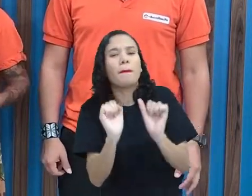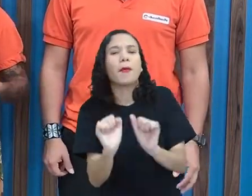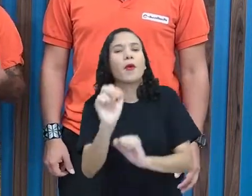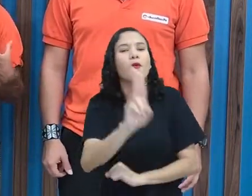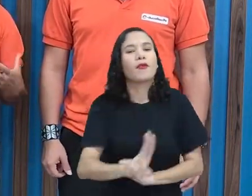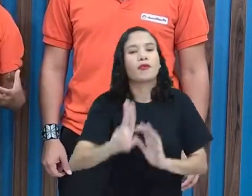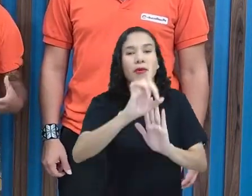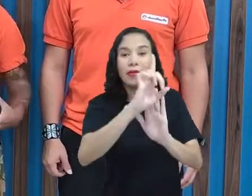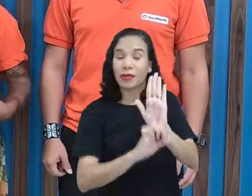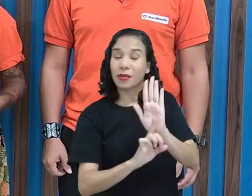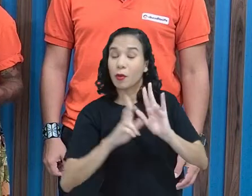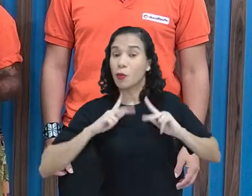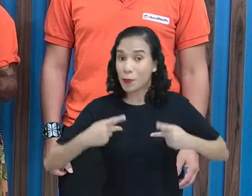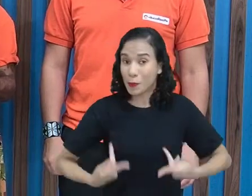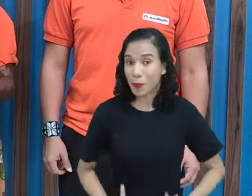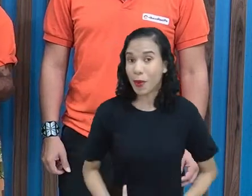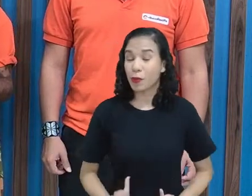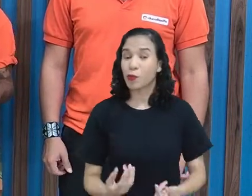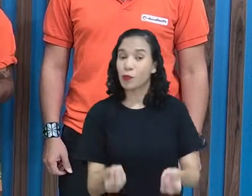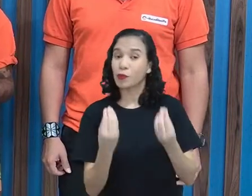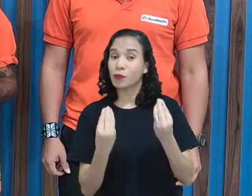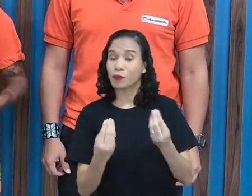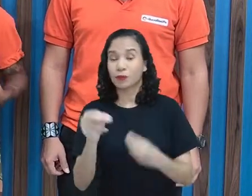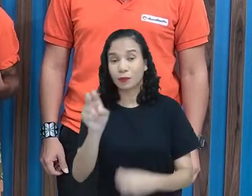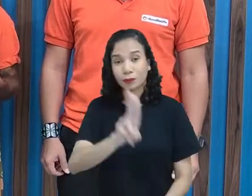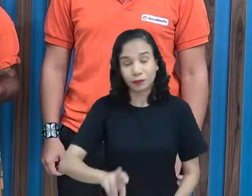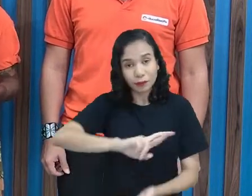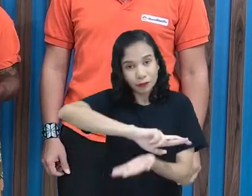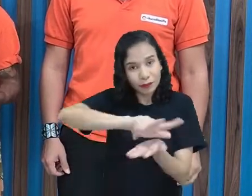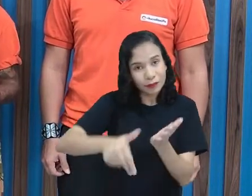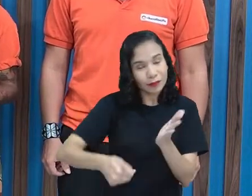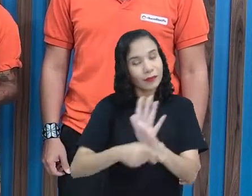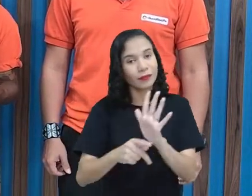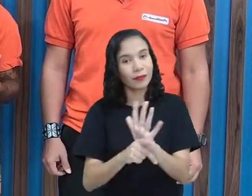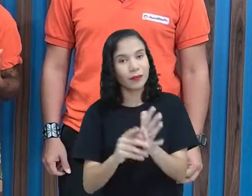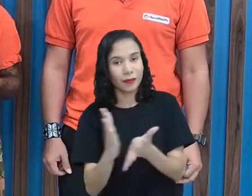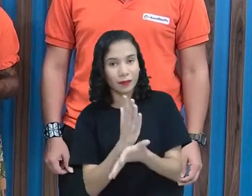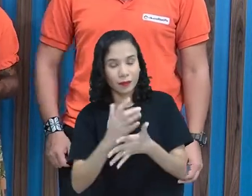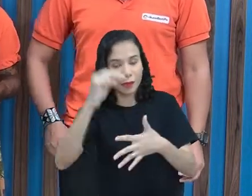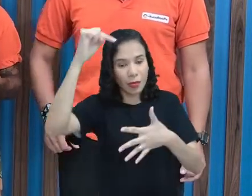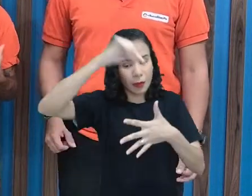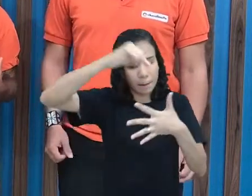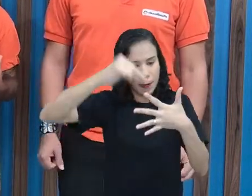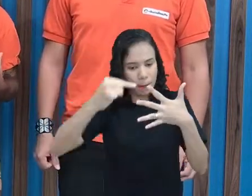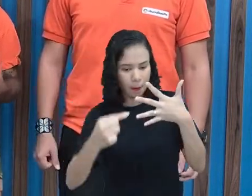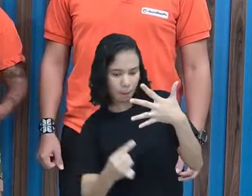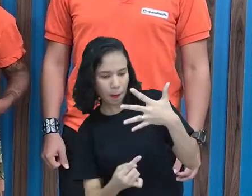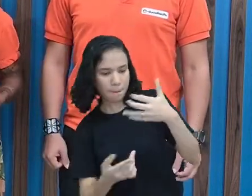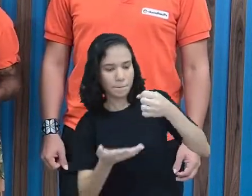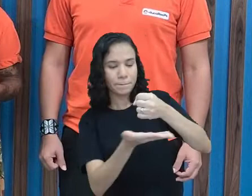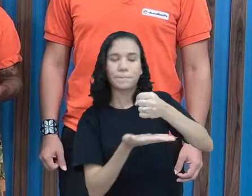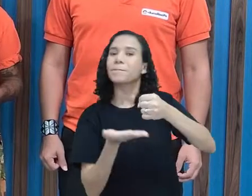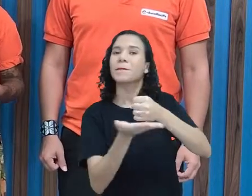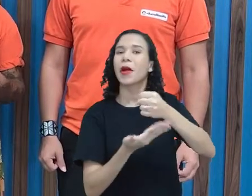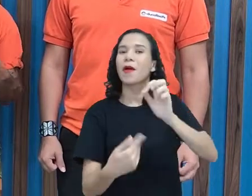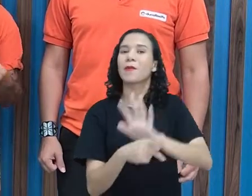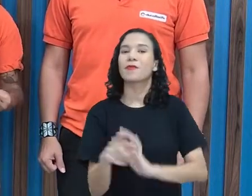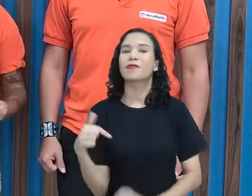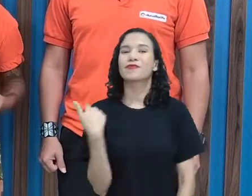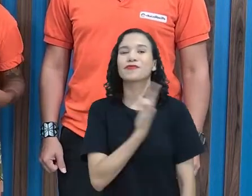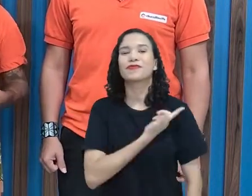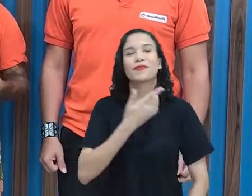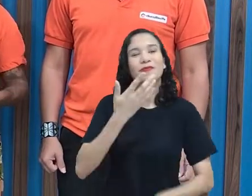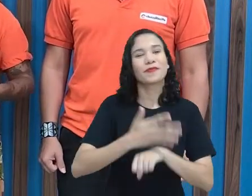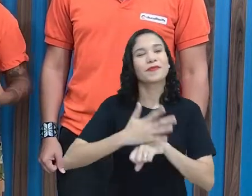desses direitos humanos, fazer uso dessa diversidade, conforme alguns requisitos básicos, não só do nosso dia a dia,